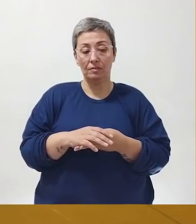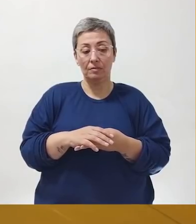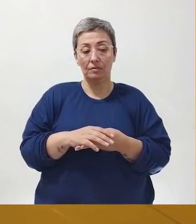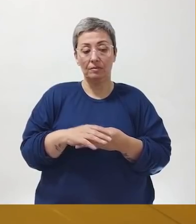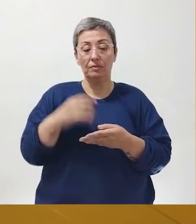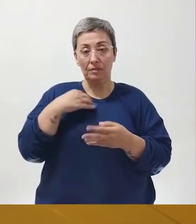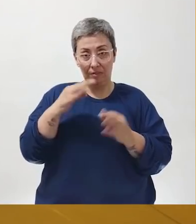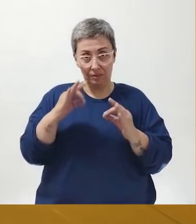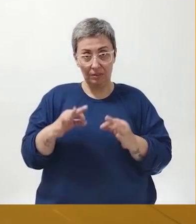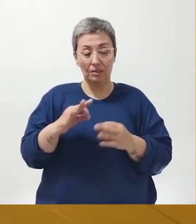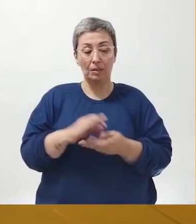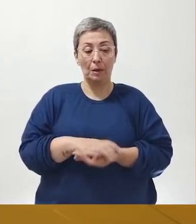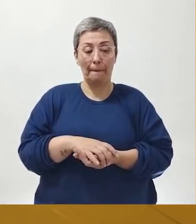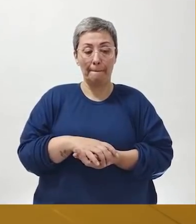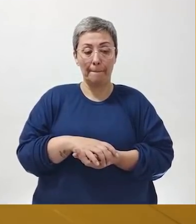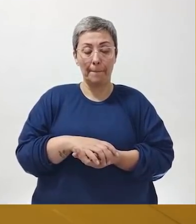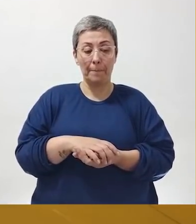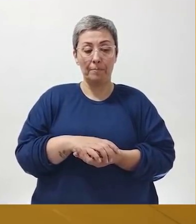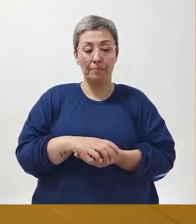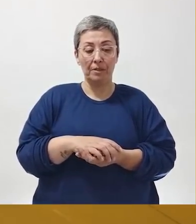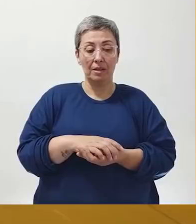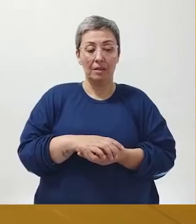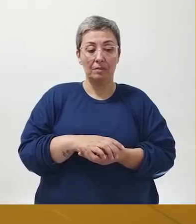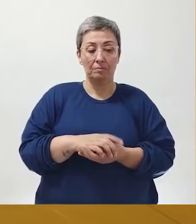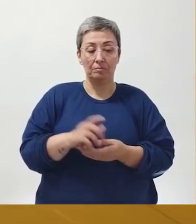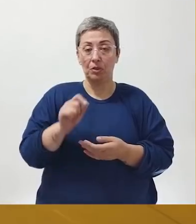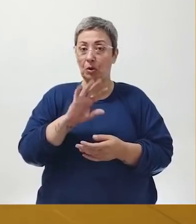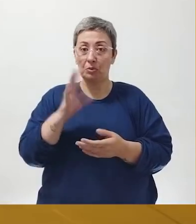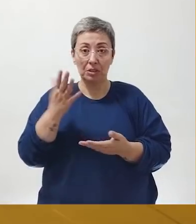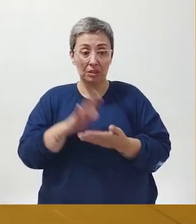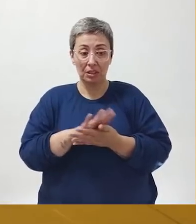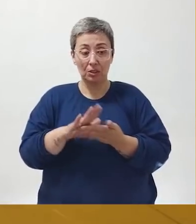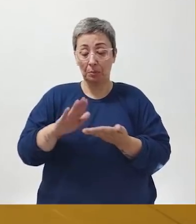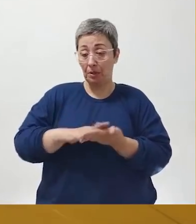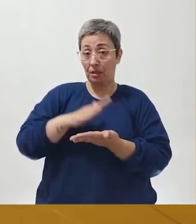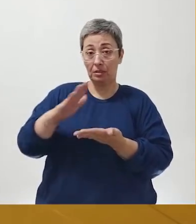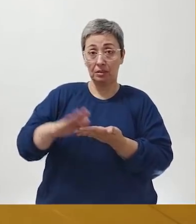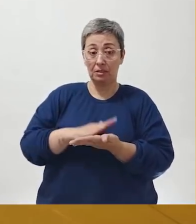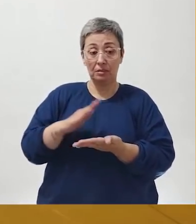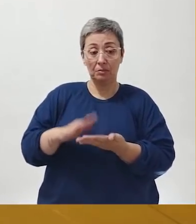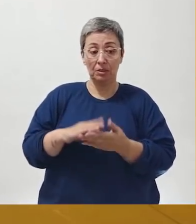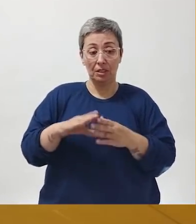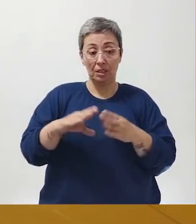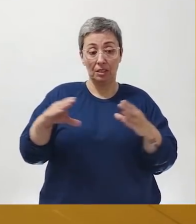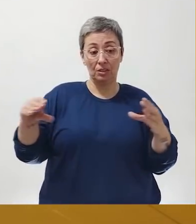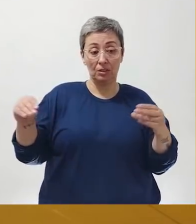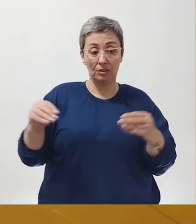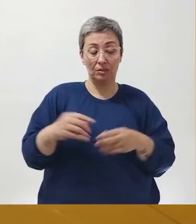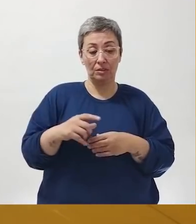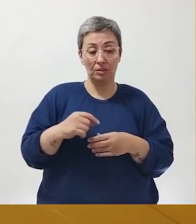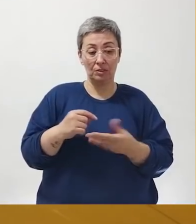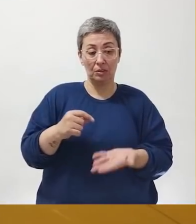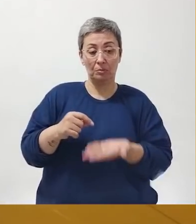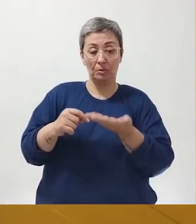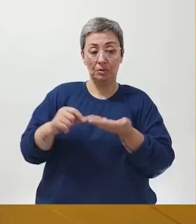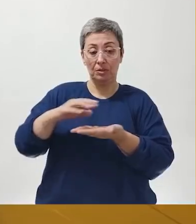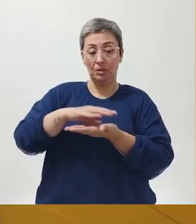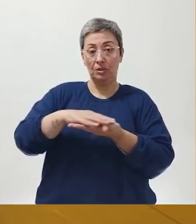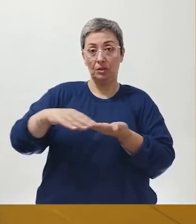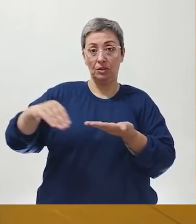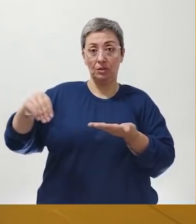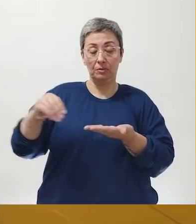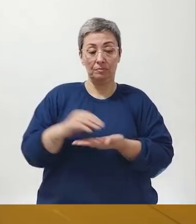contribuição de palavras de outras línguas, tal como no processo de hibridismo, de estrangeirismo e às vezes do próprio processo de neologismo, que parte de uma